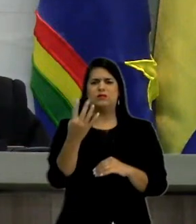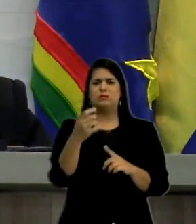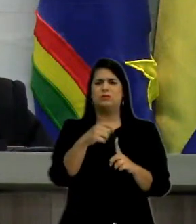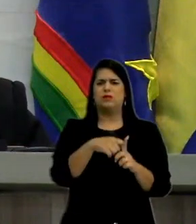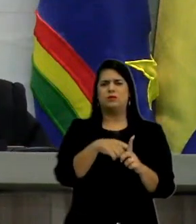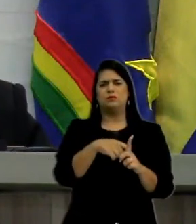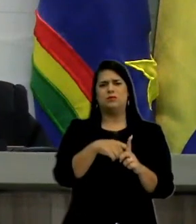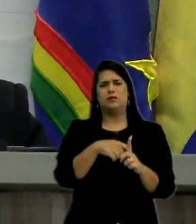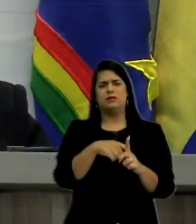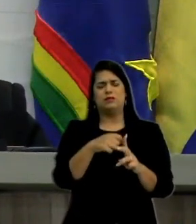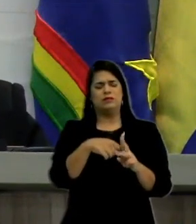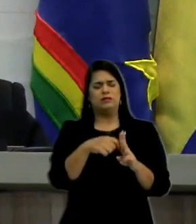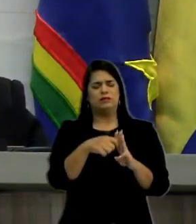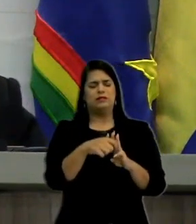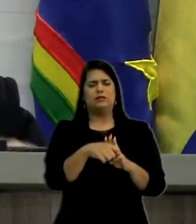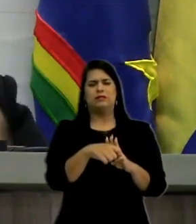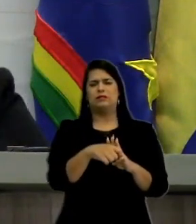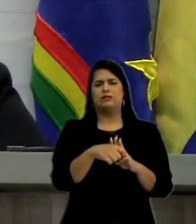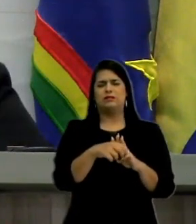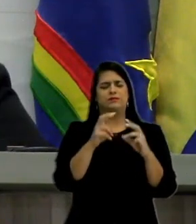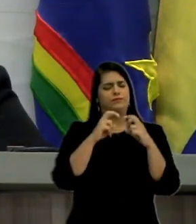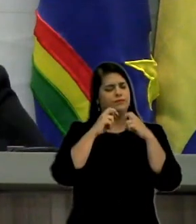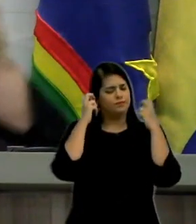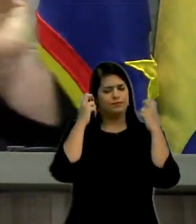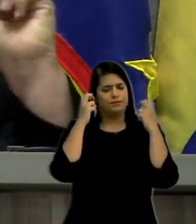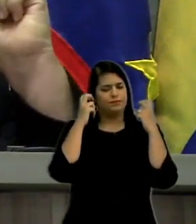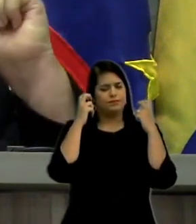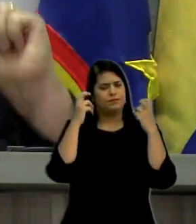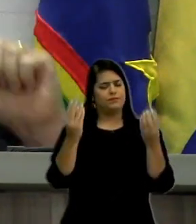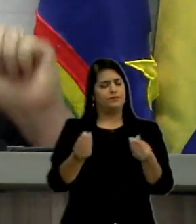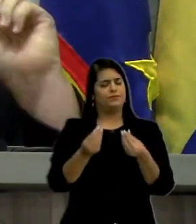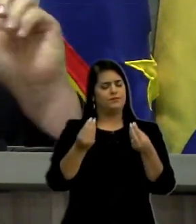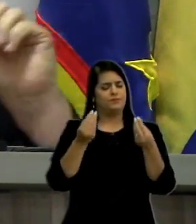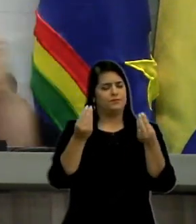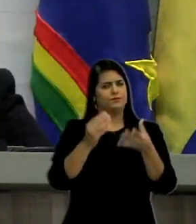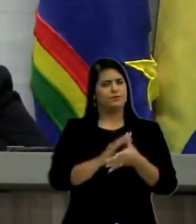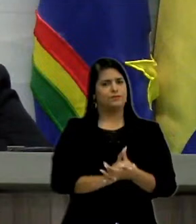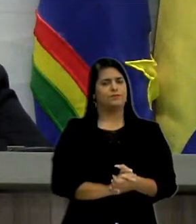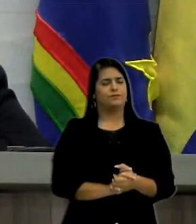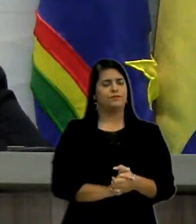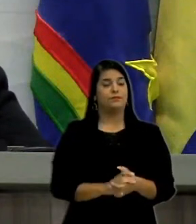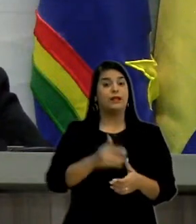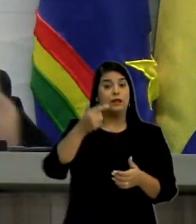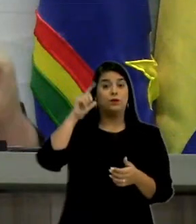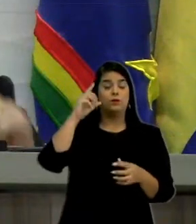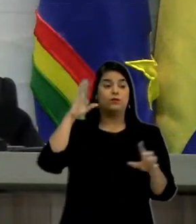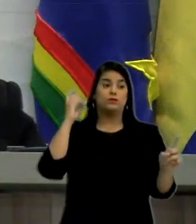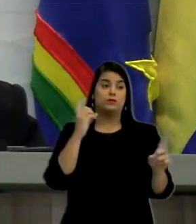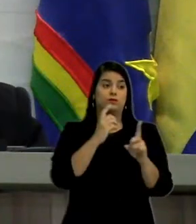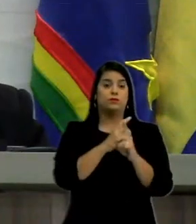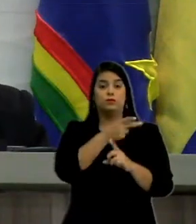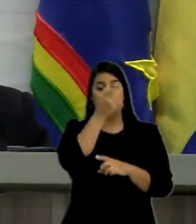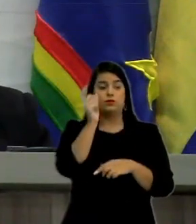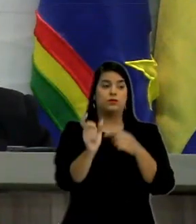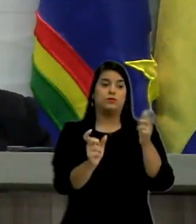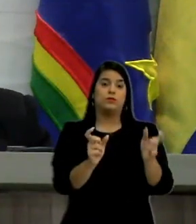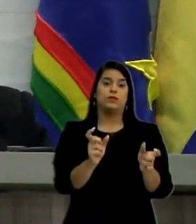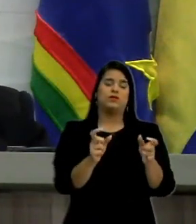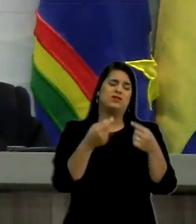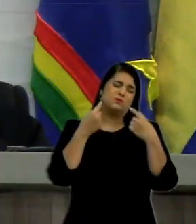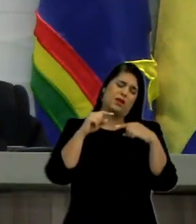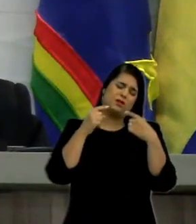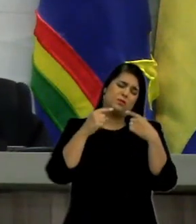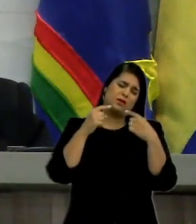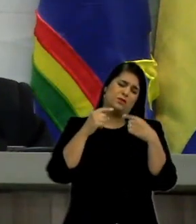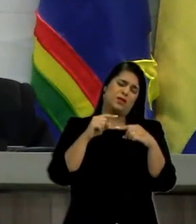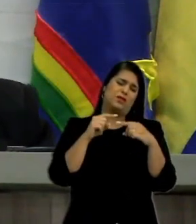4 meses, 3 meses, é uma vergonha. Mas, voltando, aí ontem encontrei umas pessoas também aí, criticando a